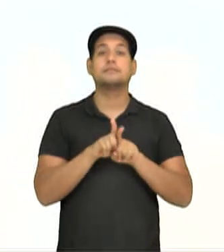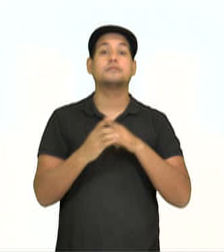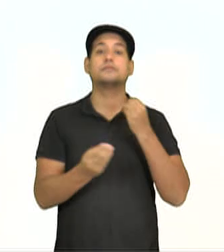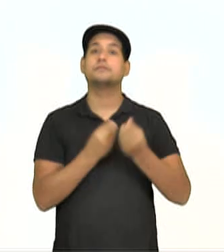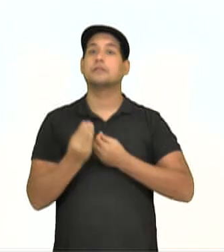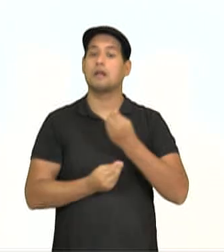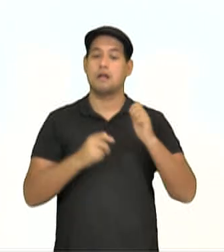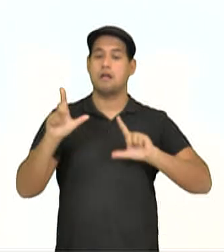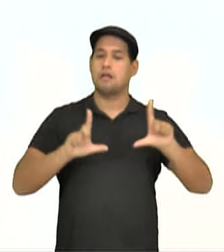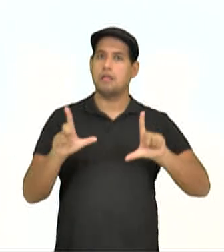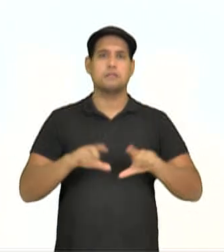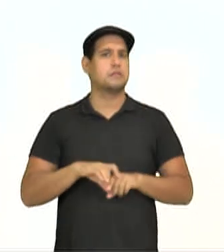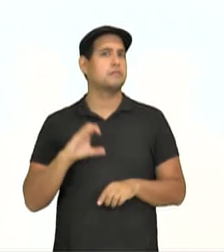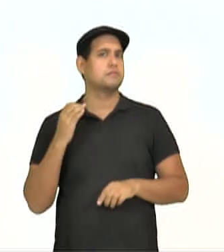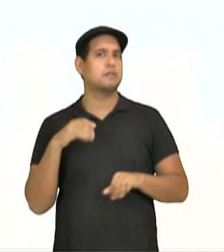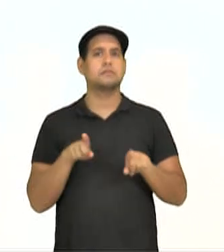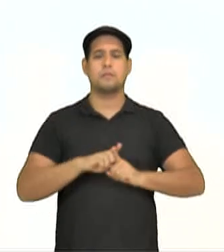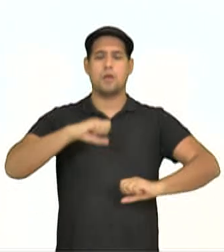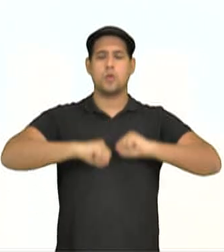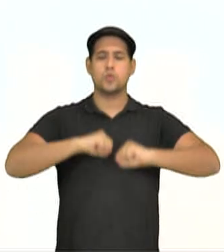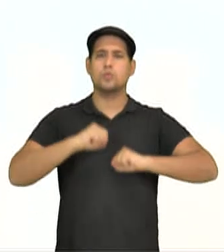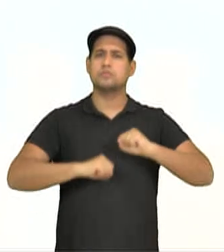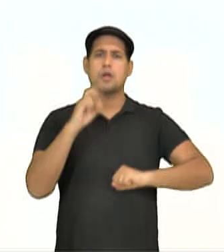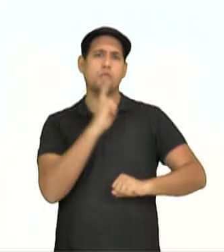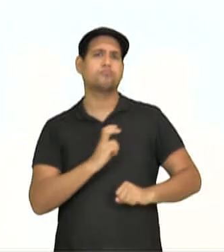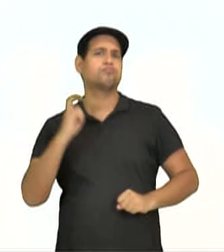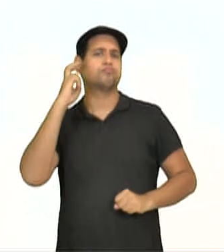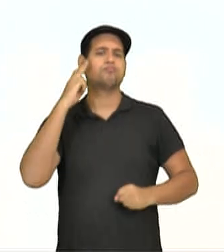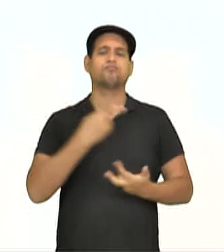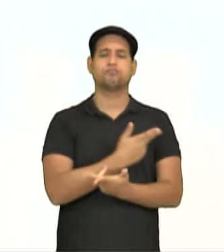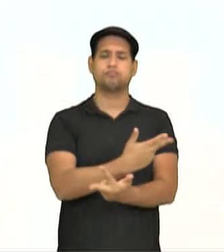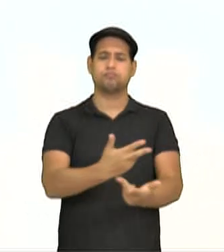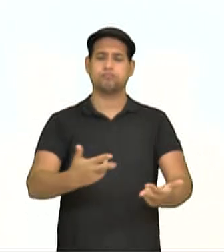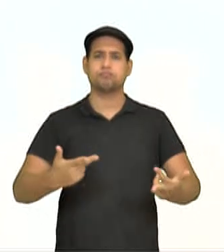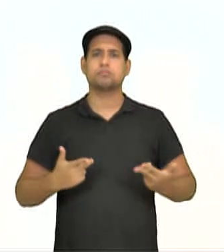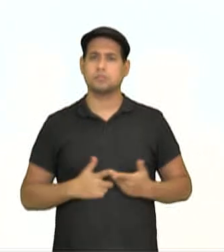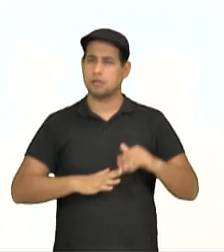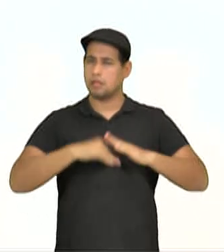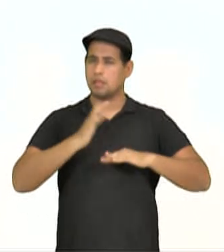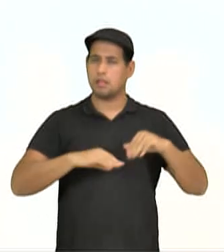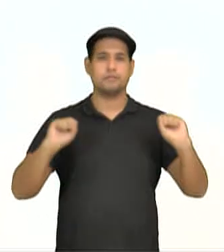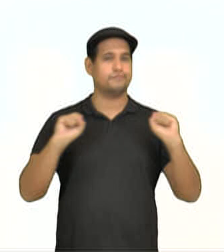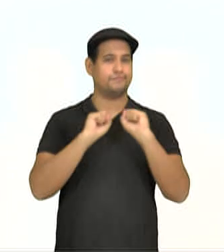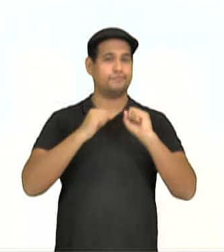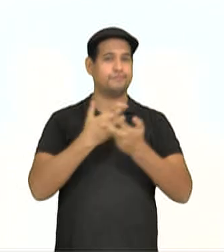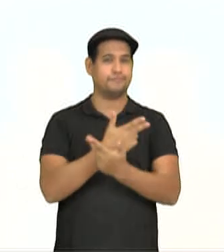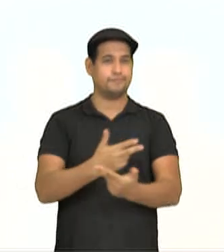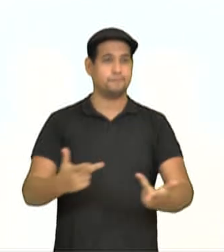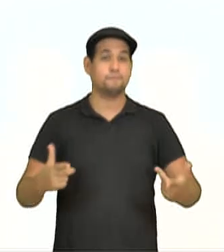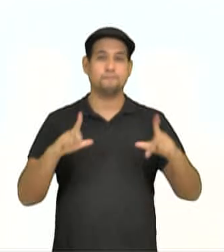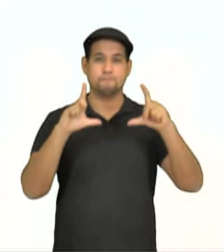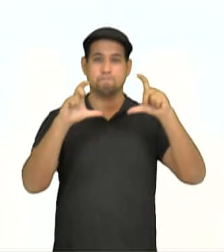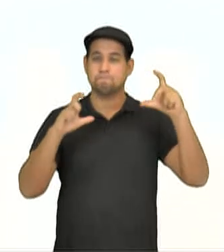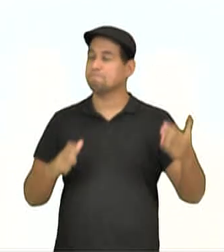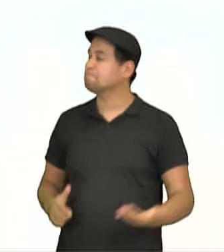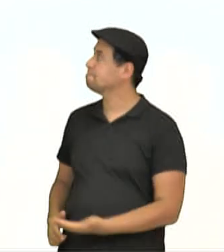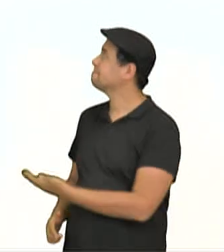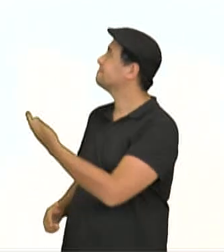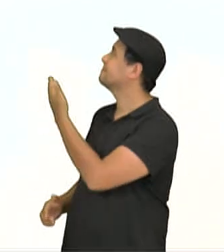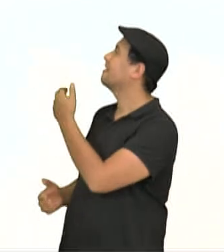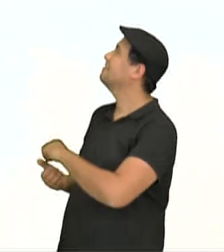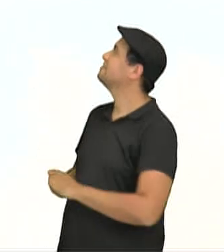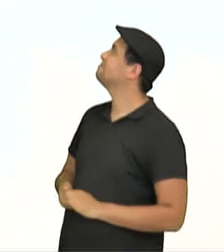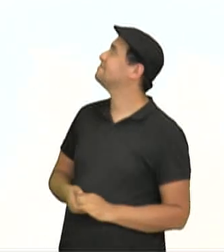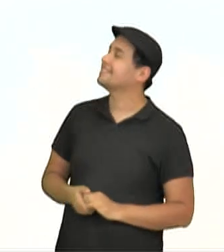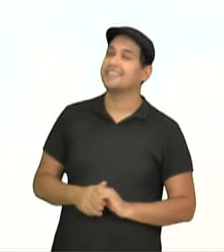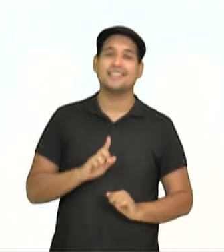mídia, ciência e indústria cultural nas práticas esportivas. Então essa imagem fala muito, né? A gente